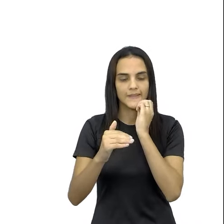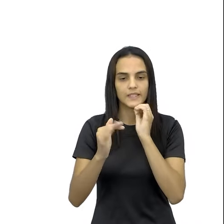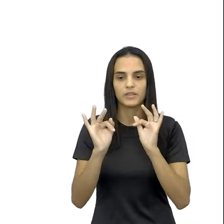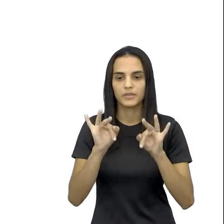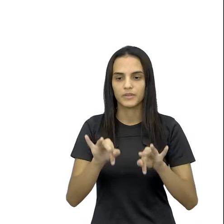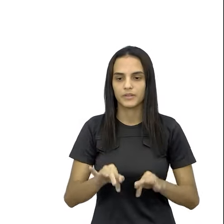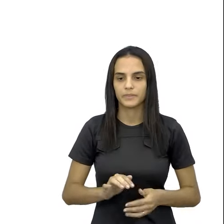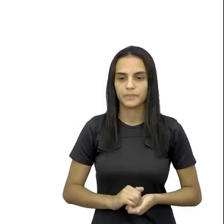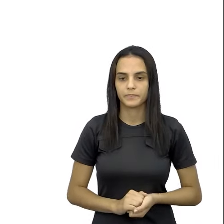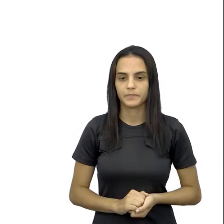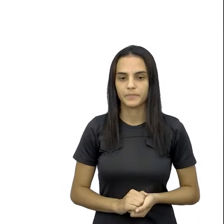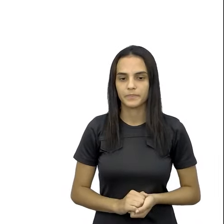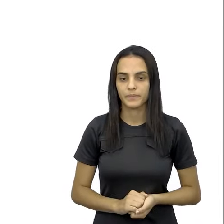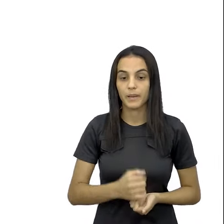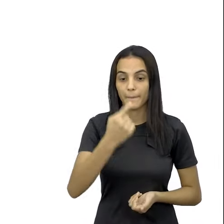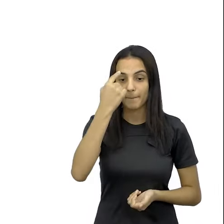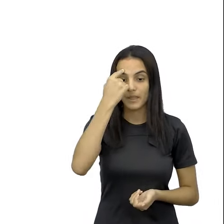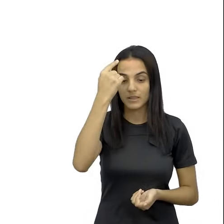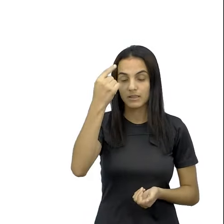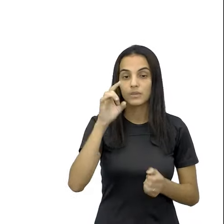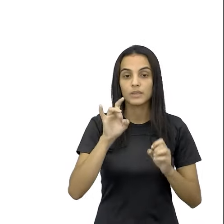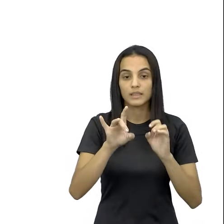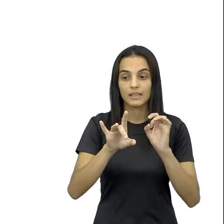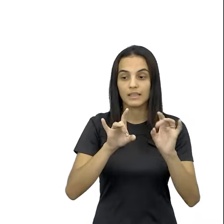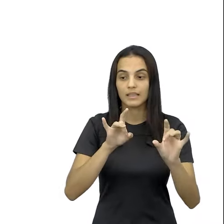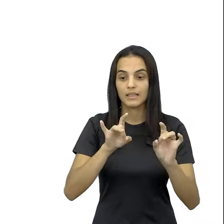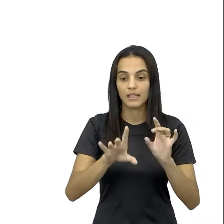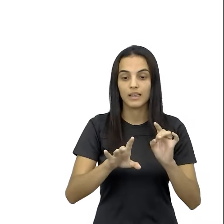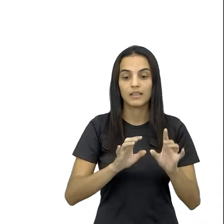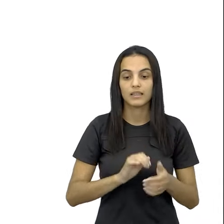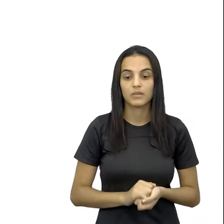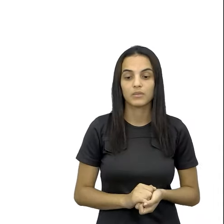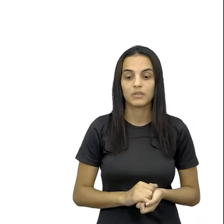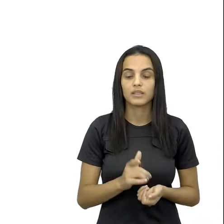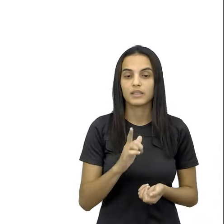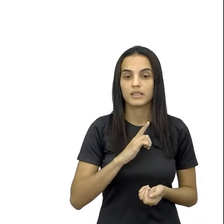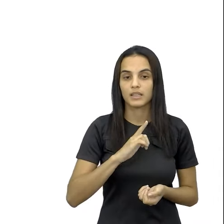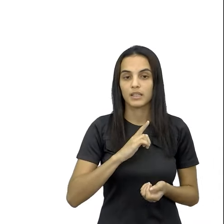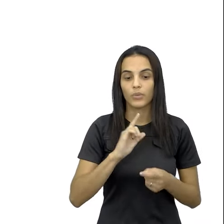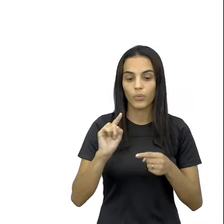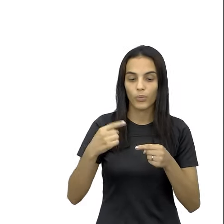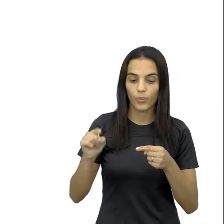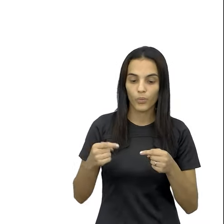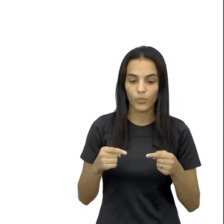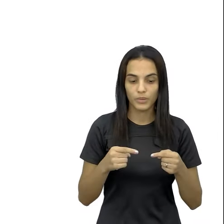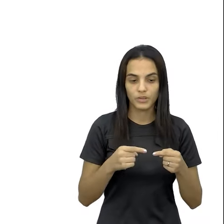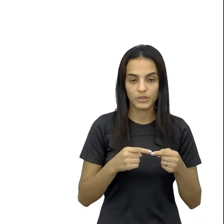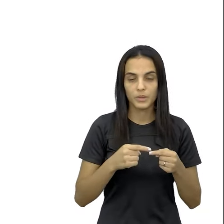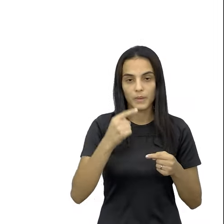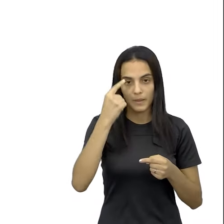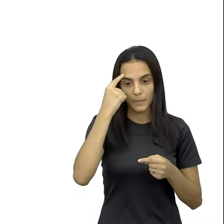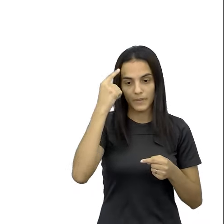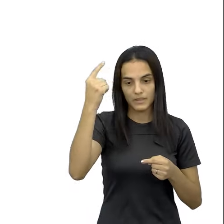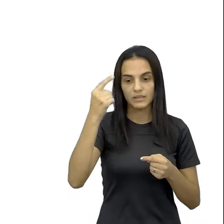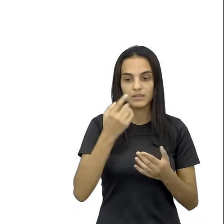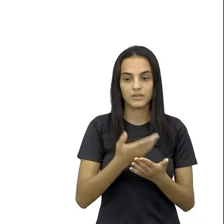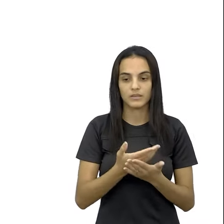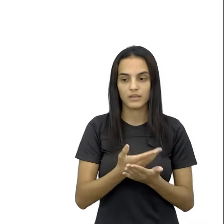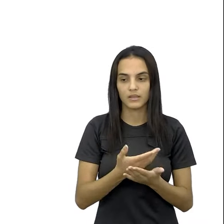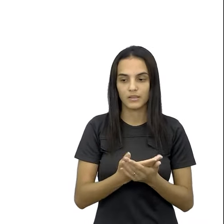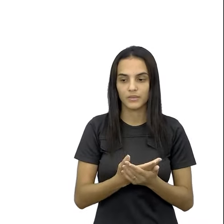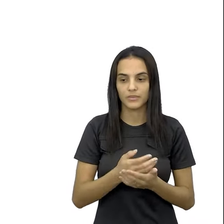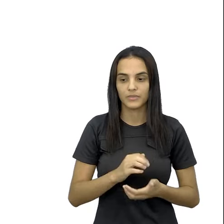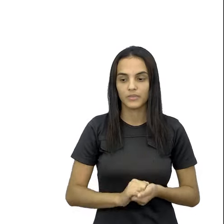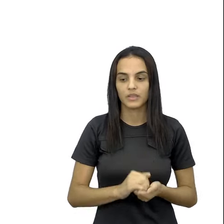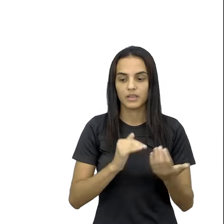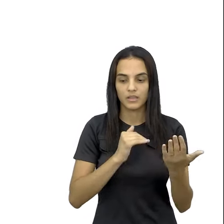do finalizando, pensando que cada um deles tem um objetivo para aquilo pensando na aula, né?